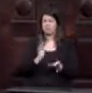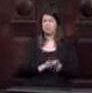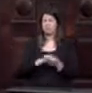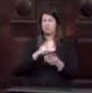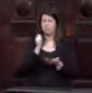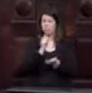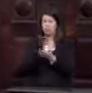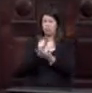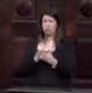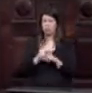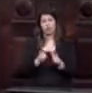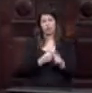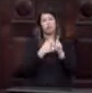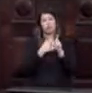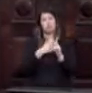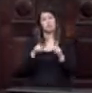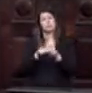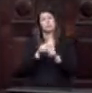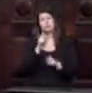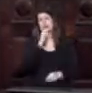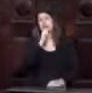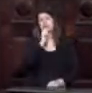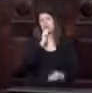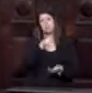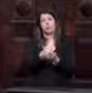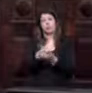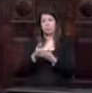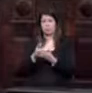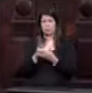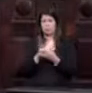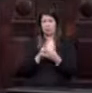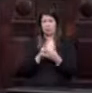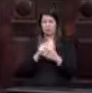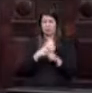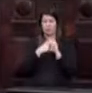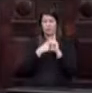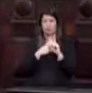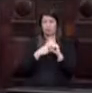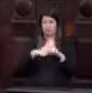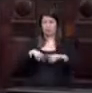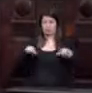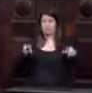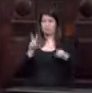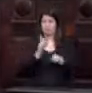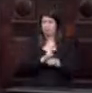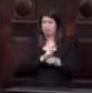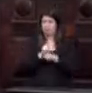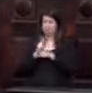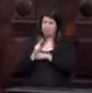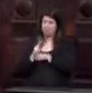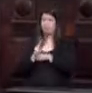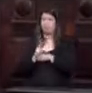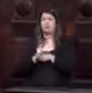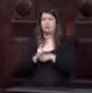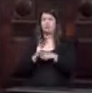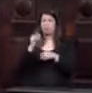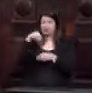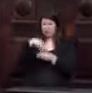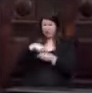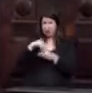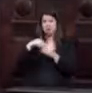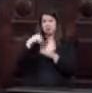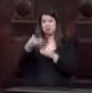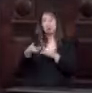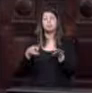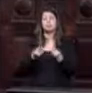da dívida, deixamos de pagar dívidas contraídas e empréstimos internos e